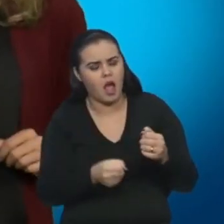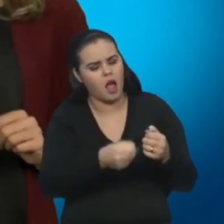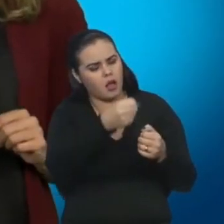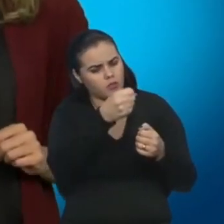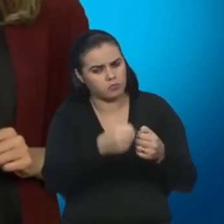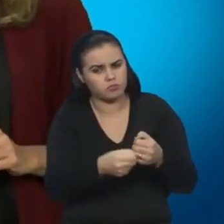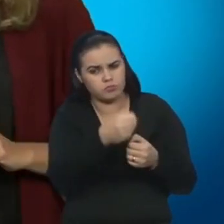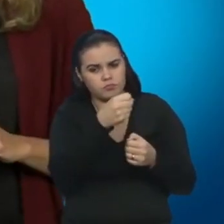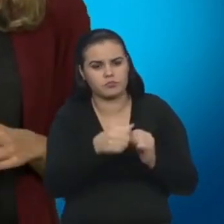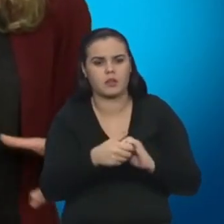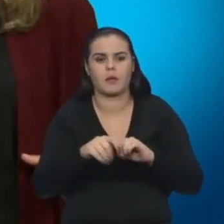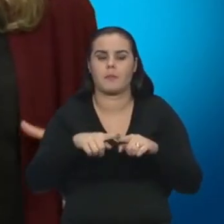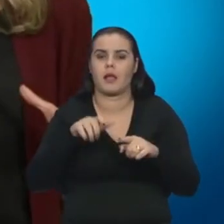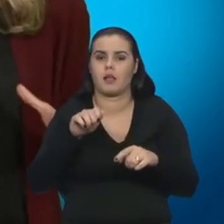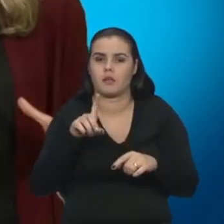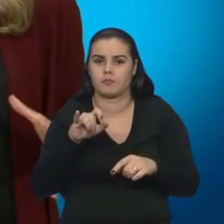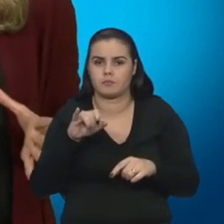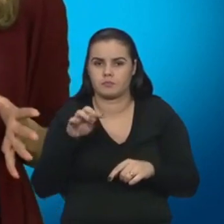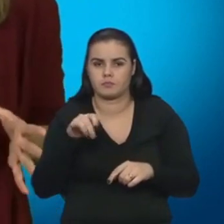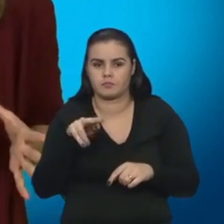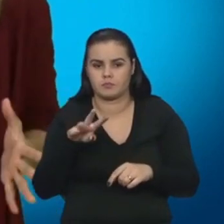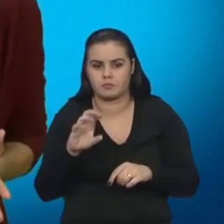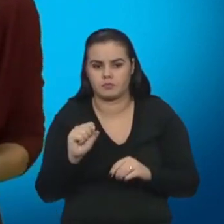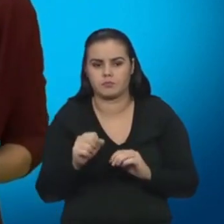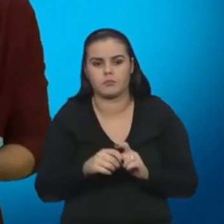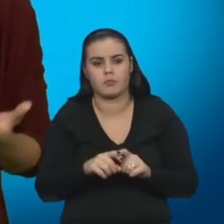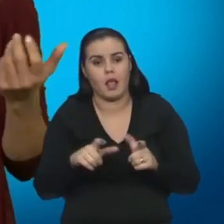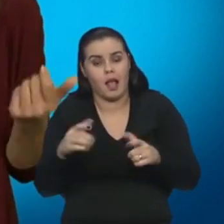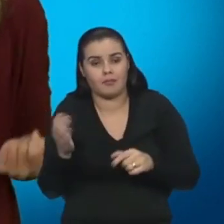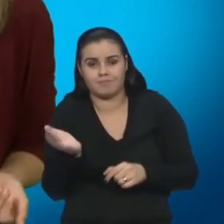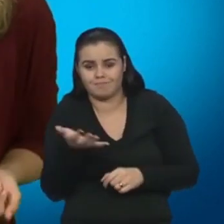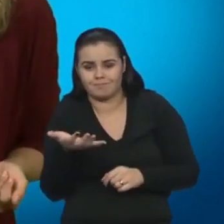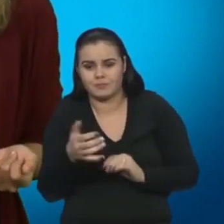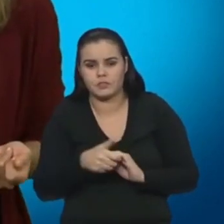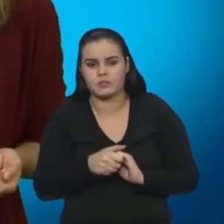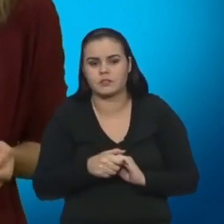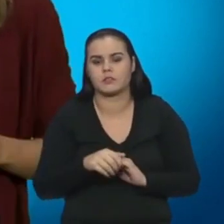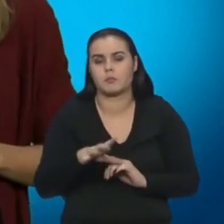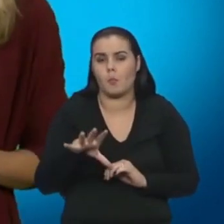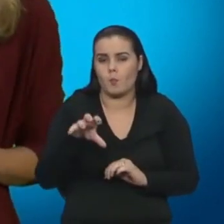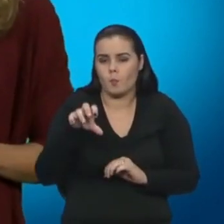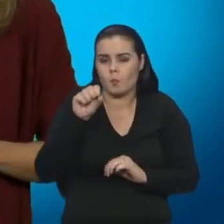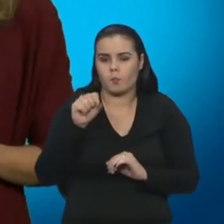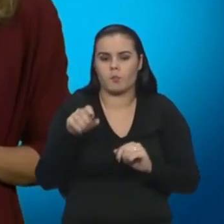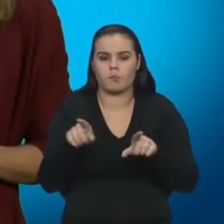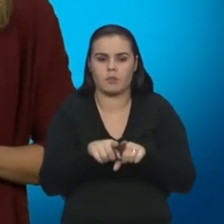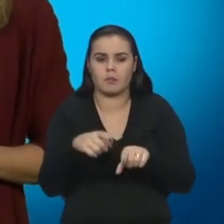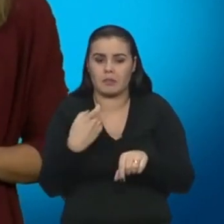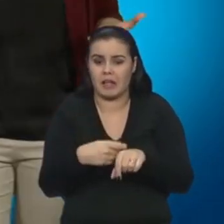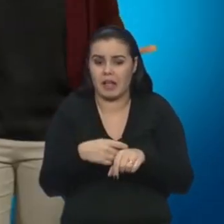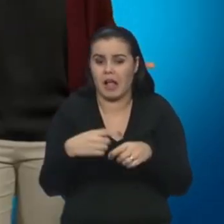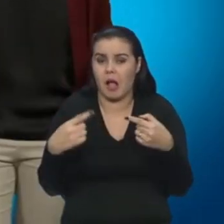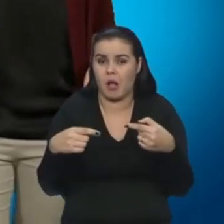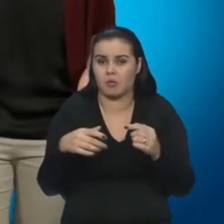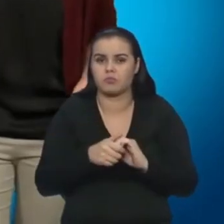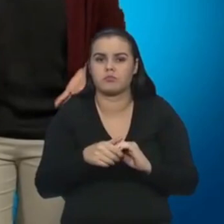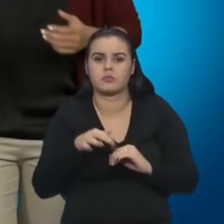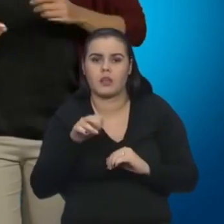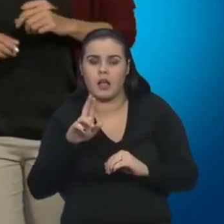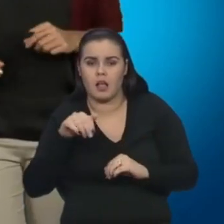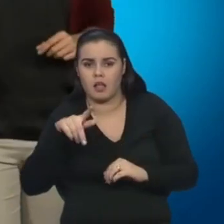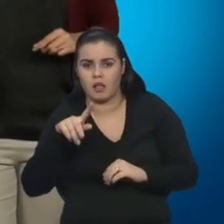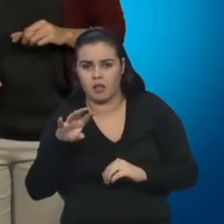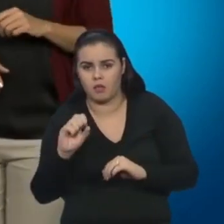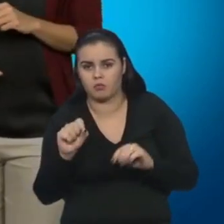funções especiais, como aumentar a velocidade de secagem e resistência contra fungos e raios UV. No caso das